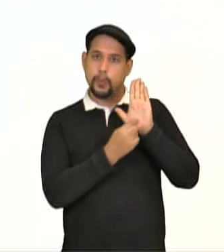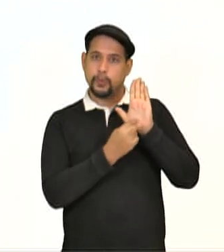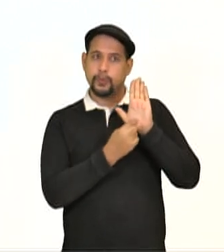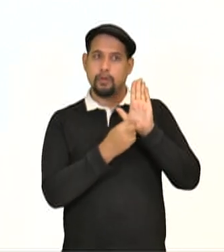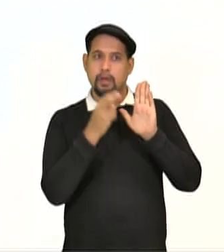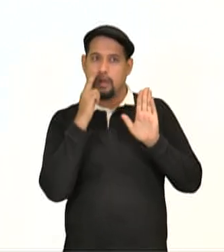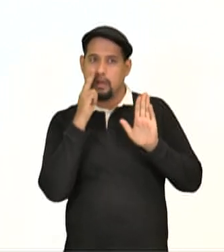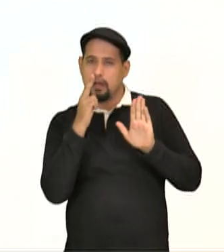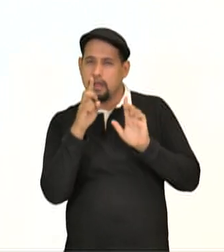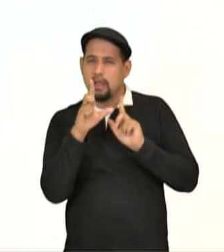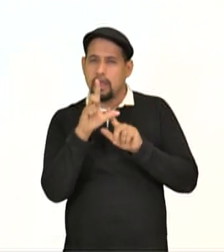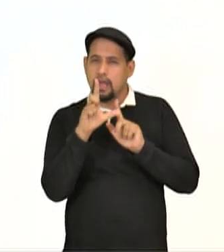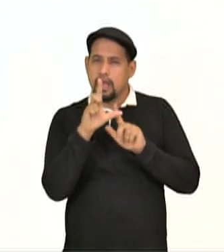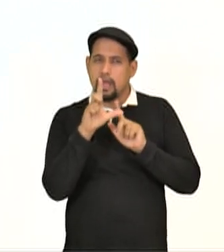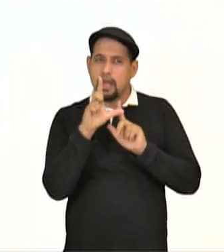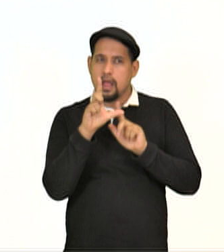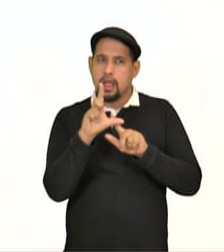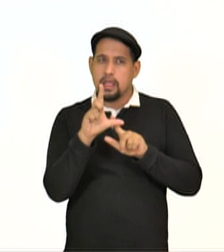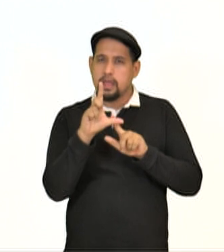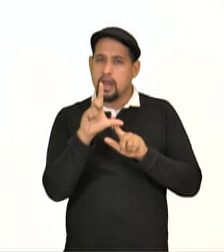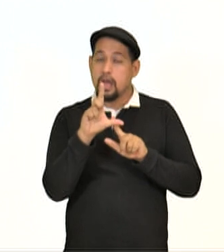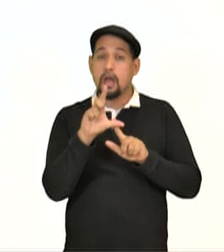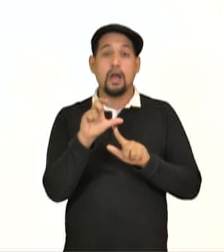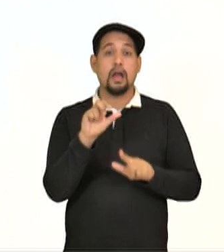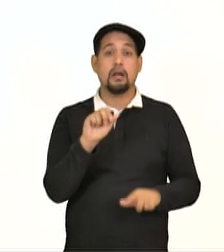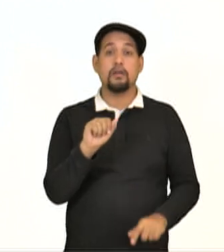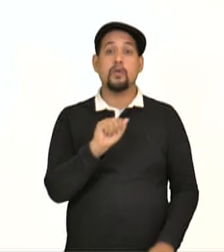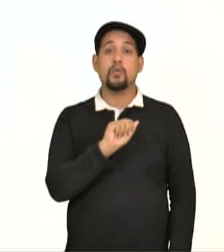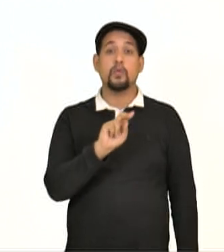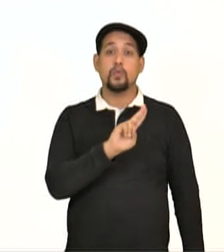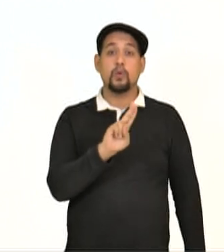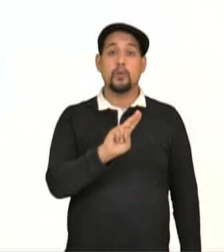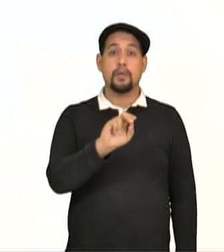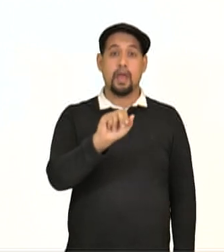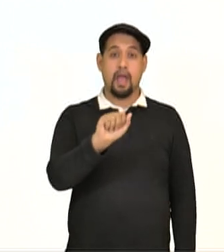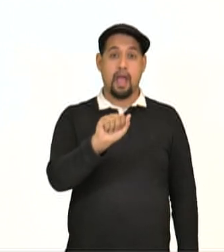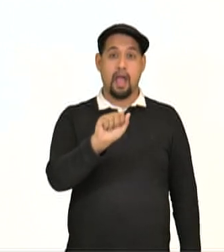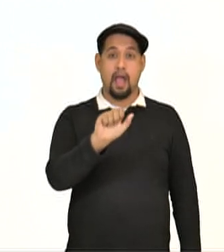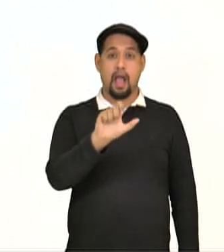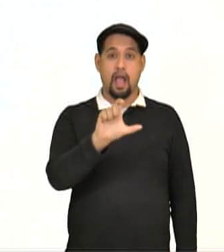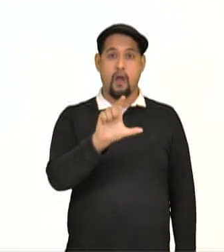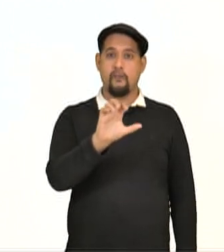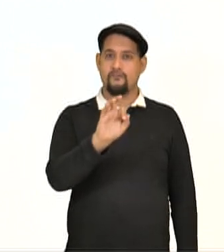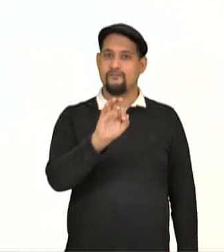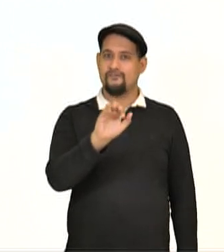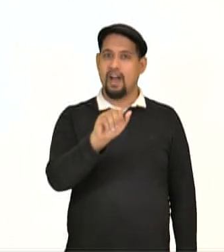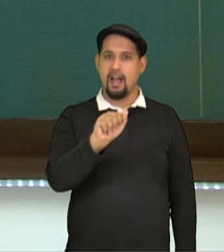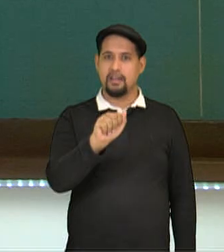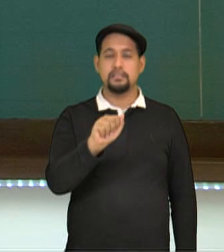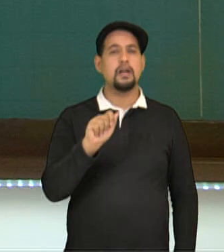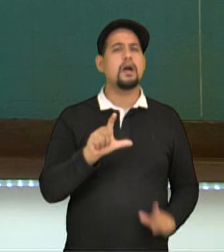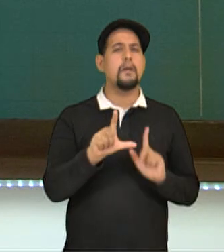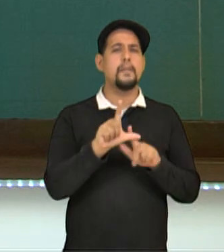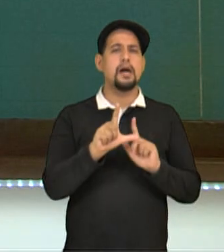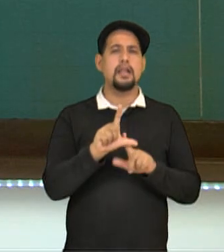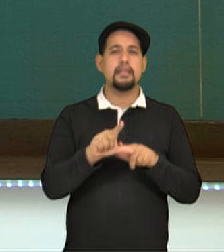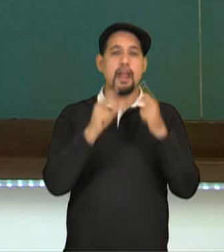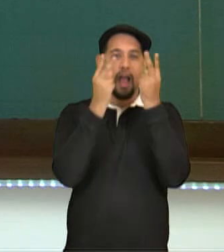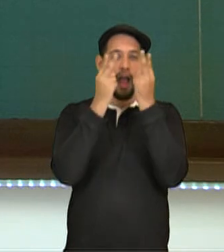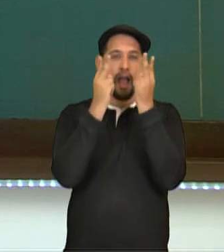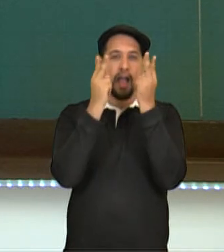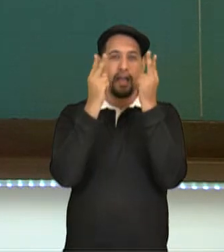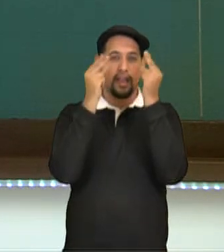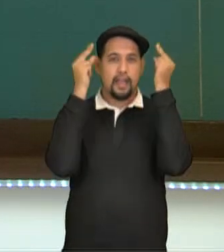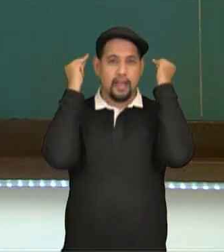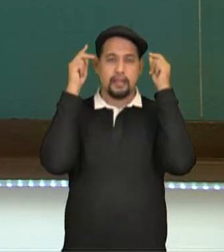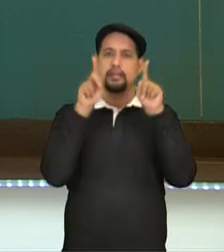letra aqui, é uma letra grega, letra minúscula grega chamada alfa. Então aqui eu tenho o plano alfa. E aqui eu tenho a